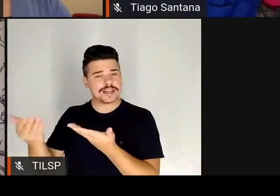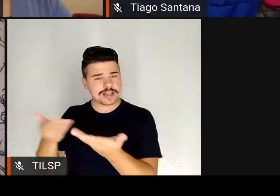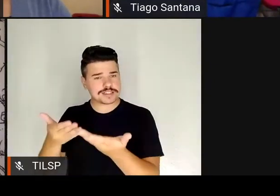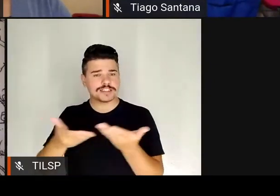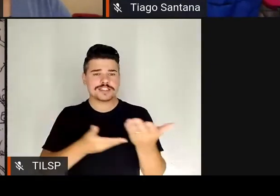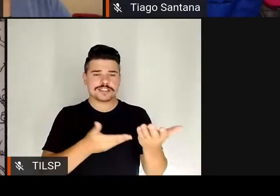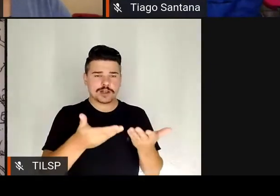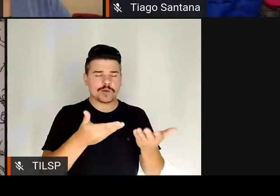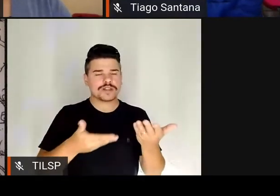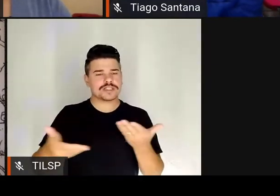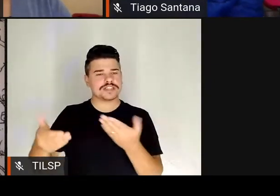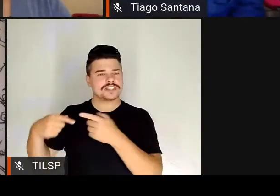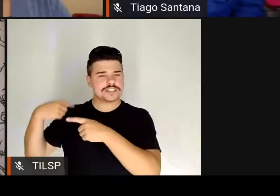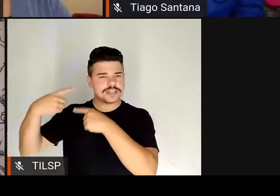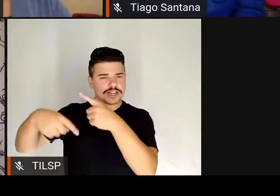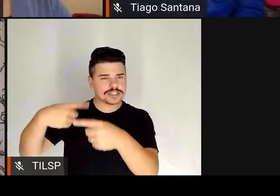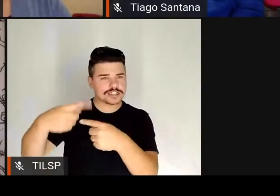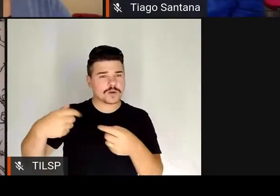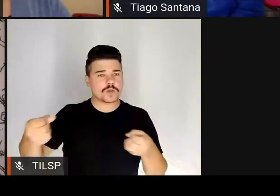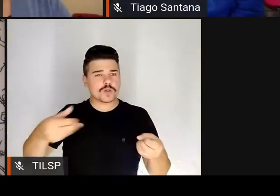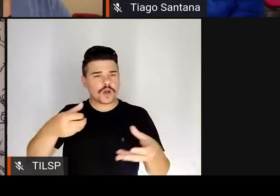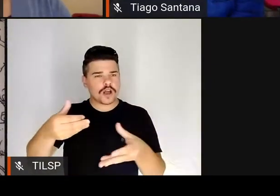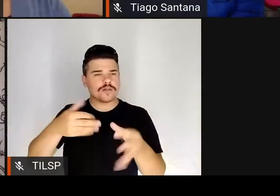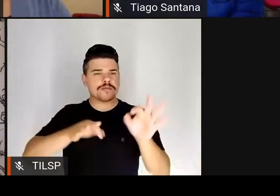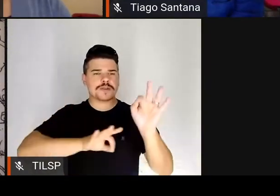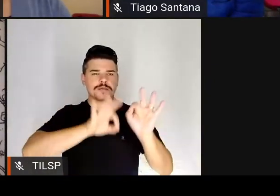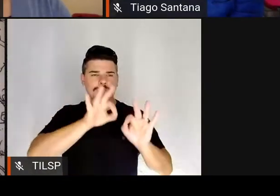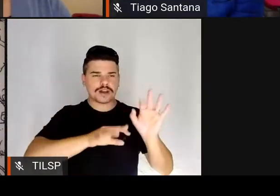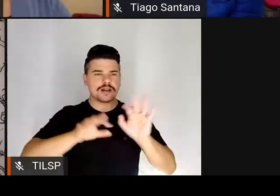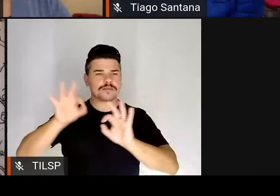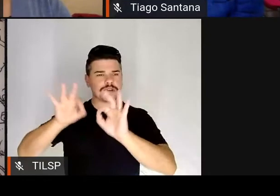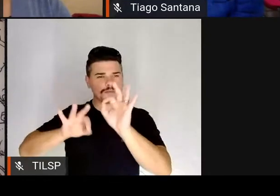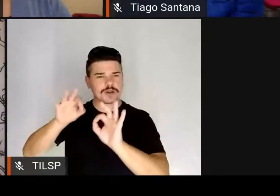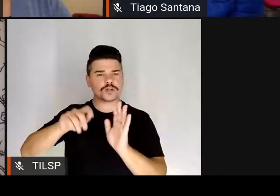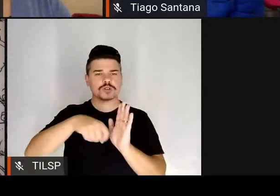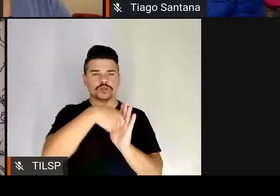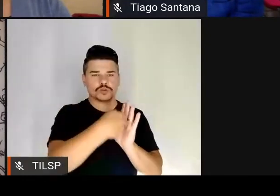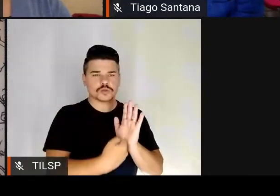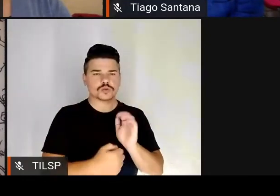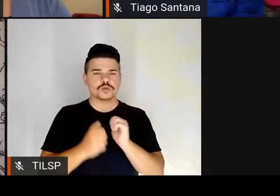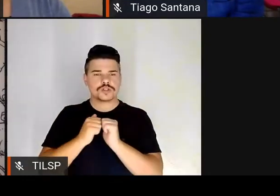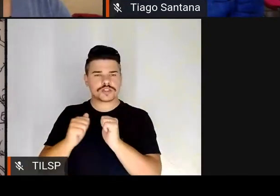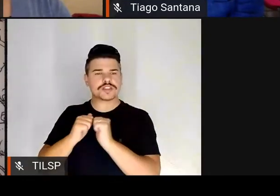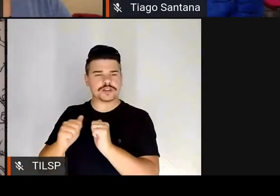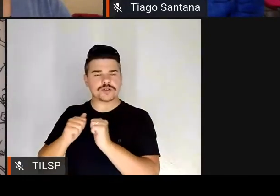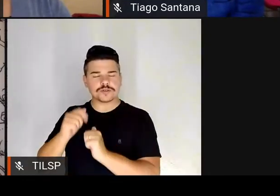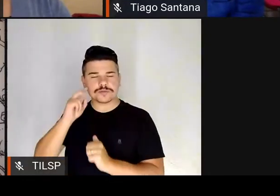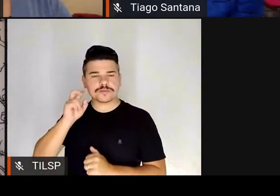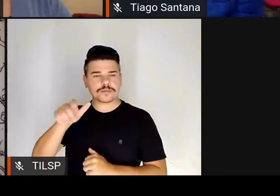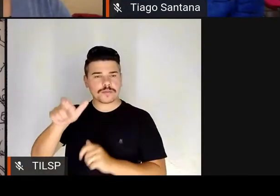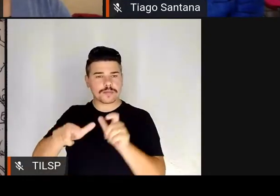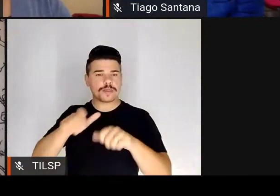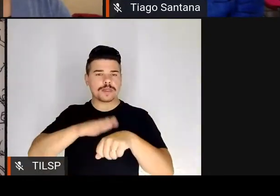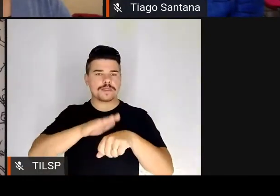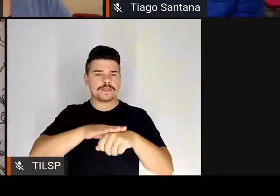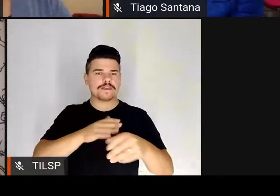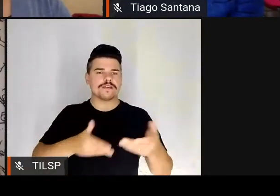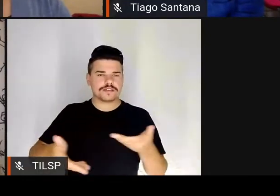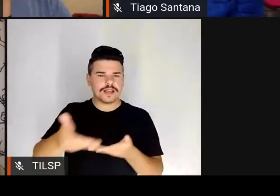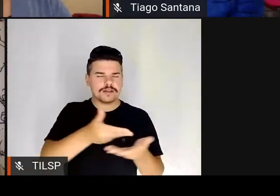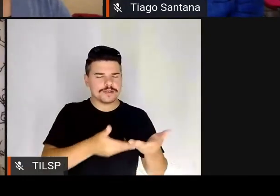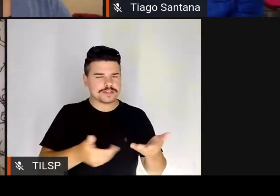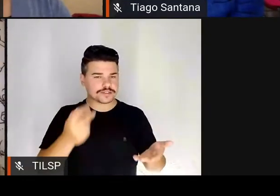mais jovem que vai editar suas matérias junto com o editor, né, na casa do editor, com o Henrique Bianco, para levar a matéria